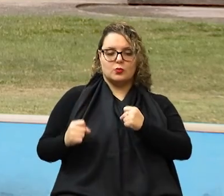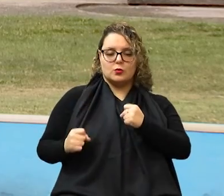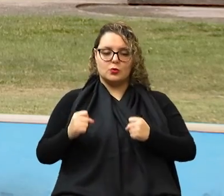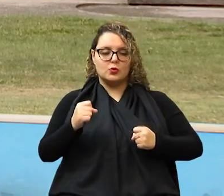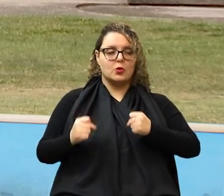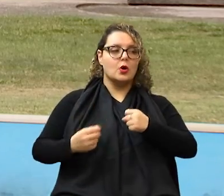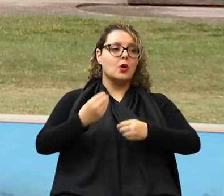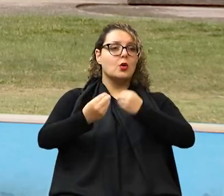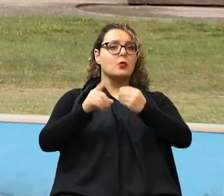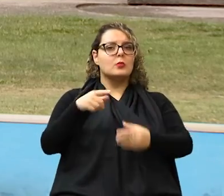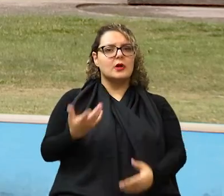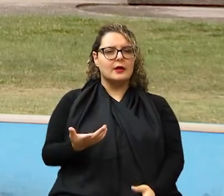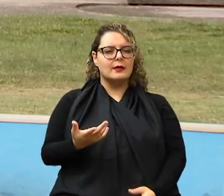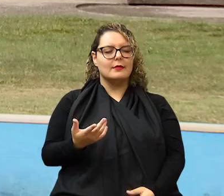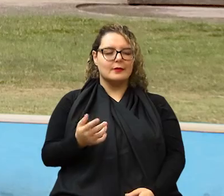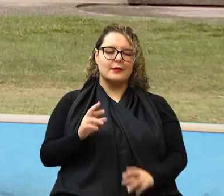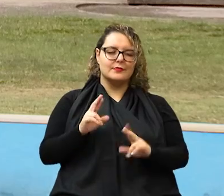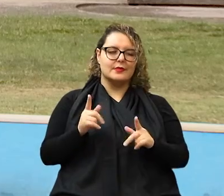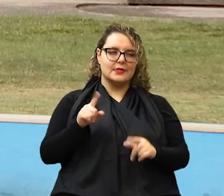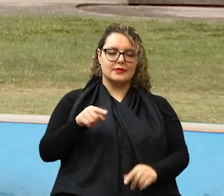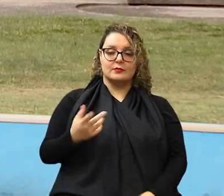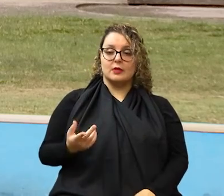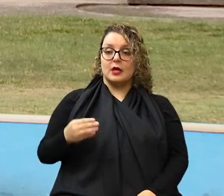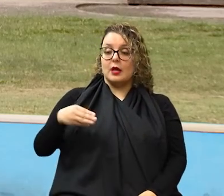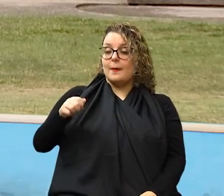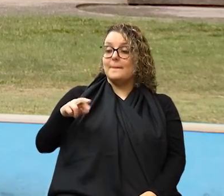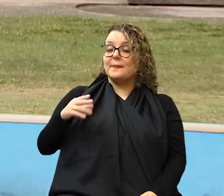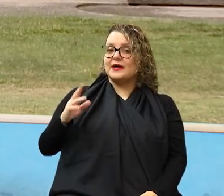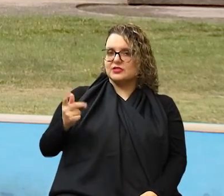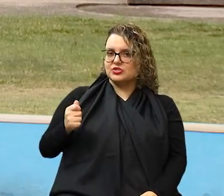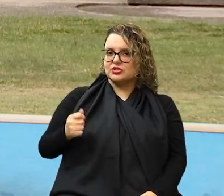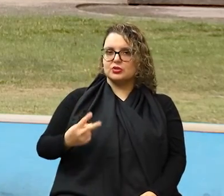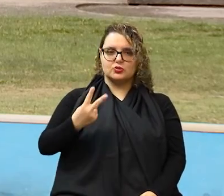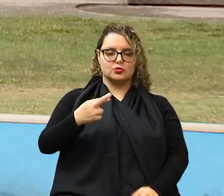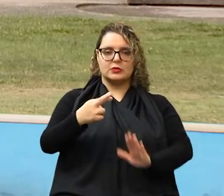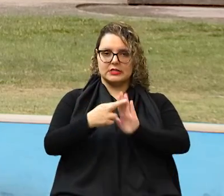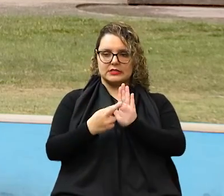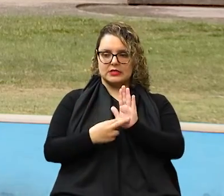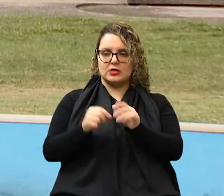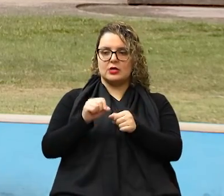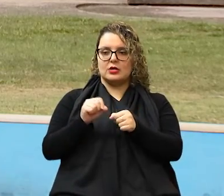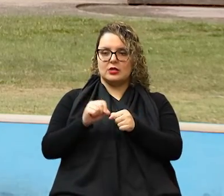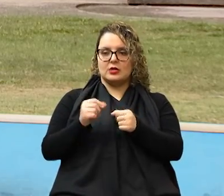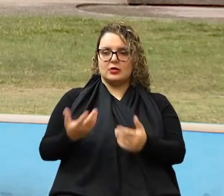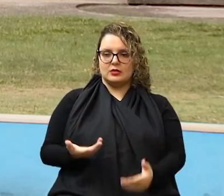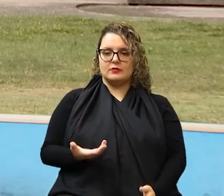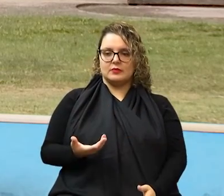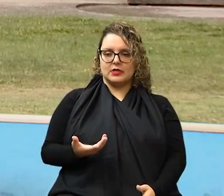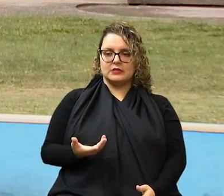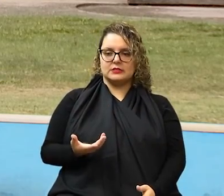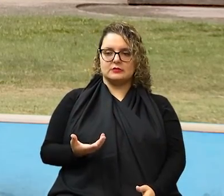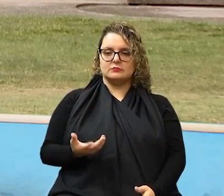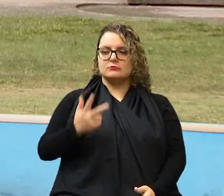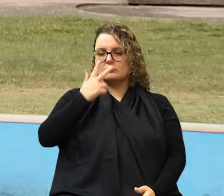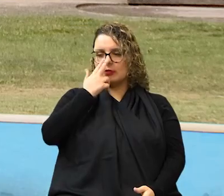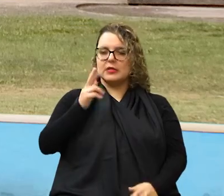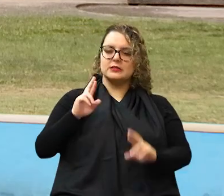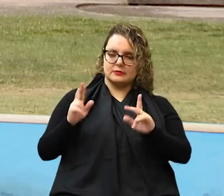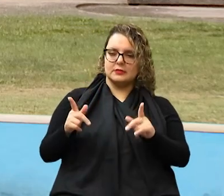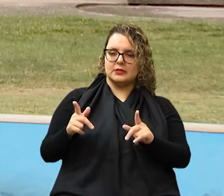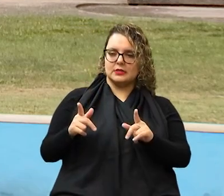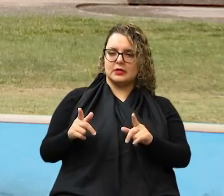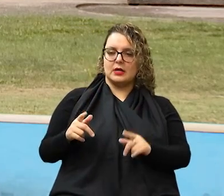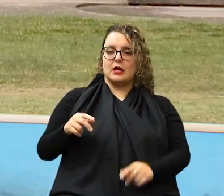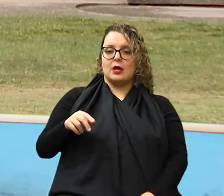atlética, né? Como que é essa modalidade? Ela é meio que única, né? A marcha atlética ela tem 2 regras que fazem